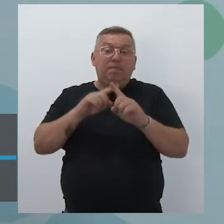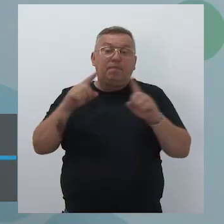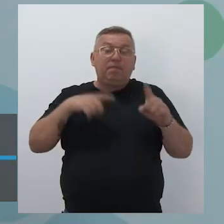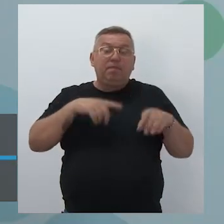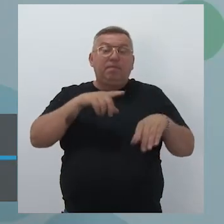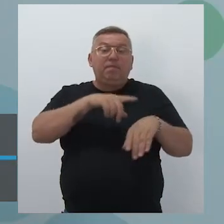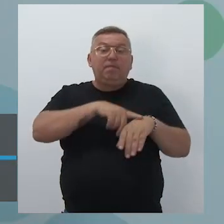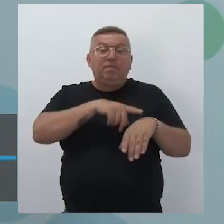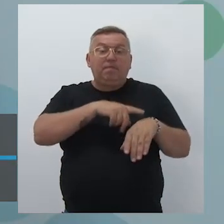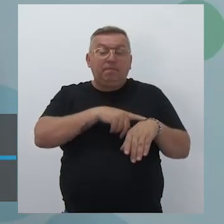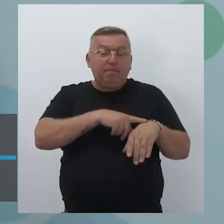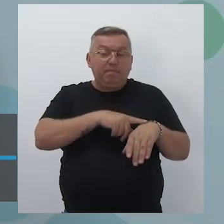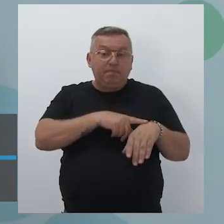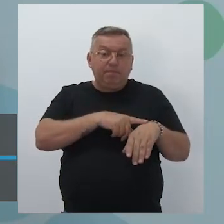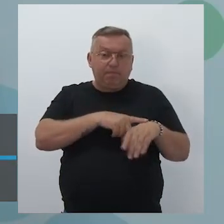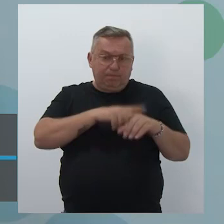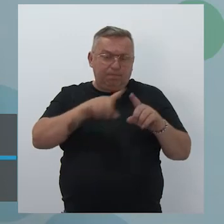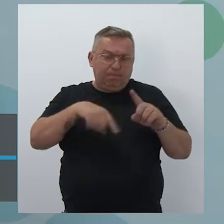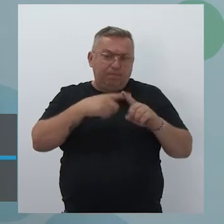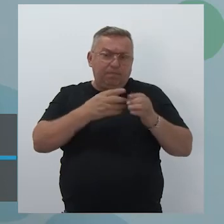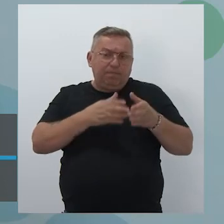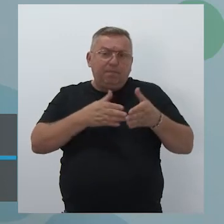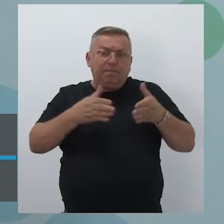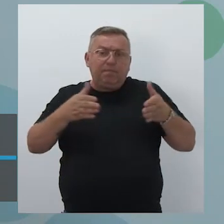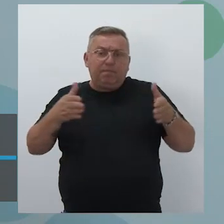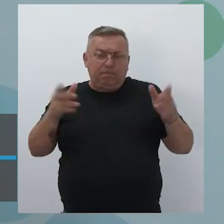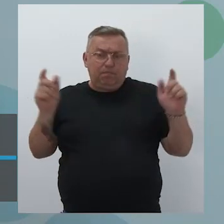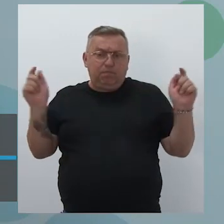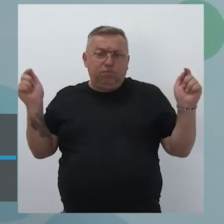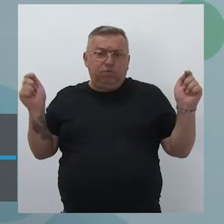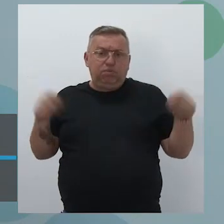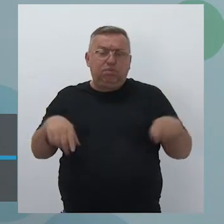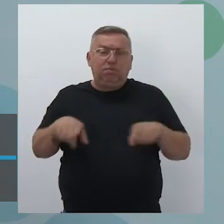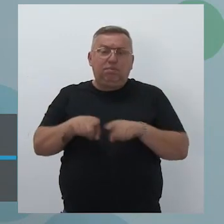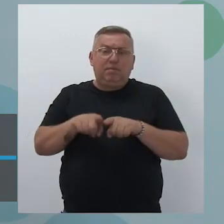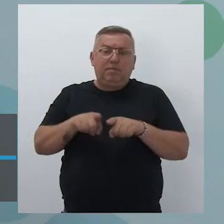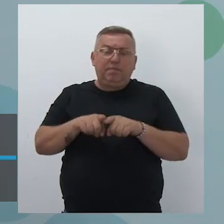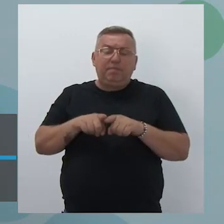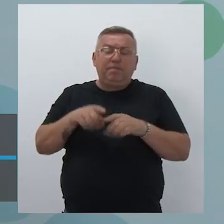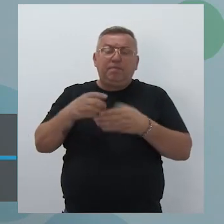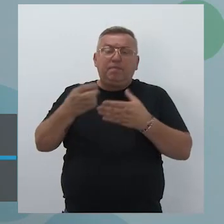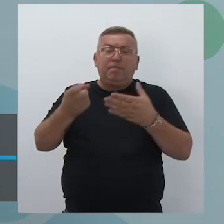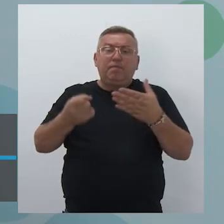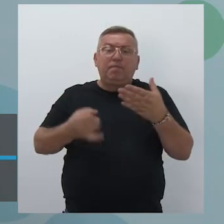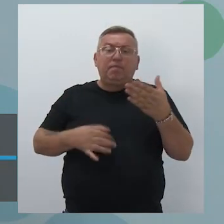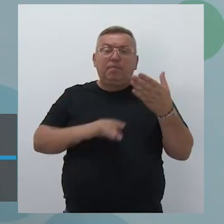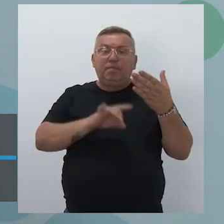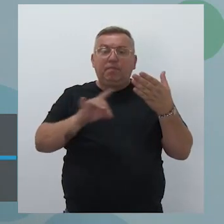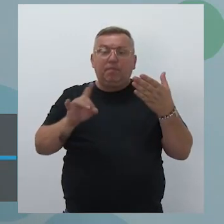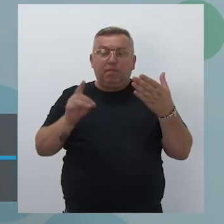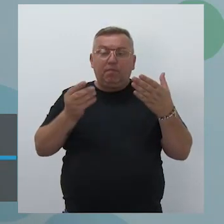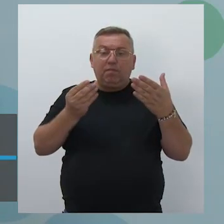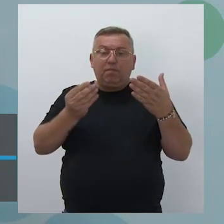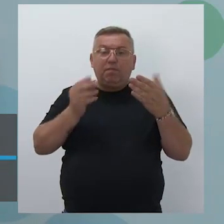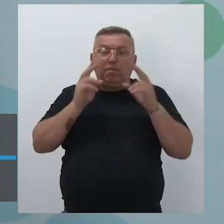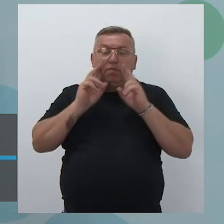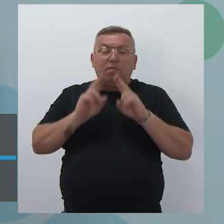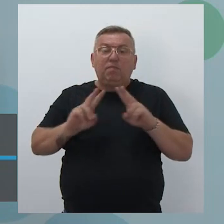tempo um pouco maior é possível. E os componentes, cada um deram uma